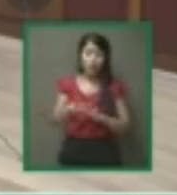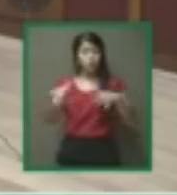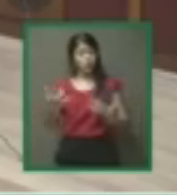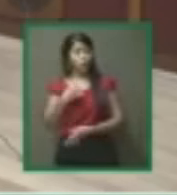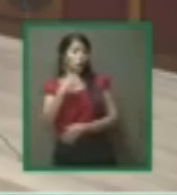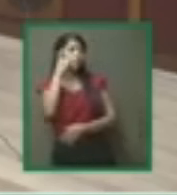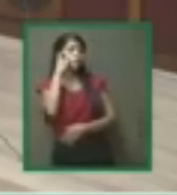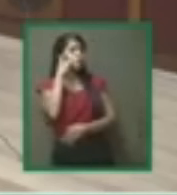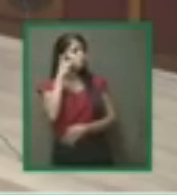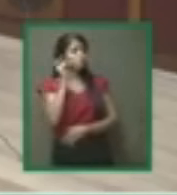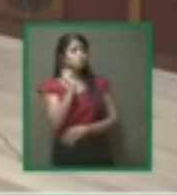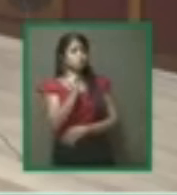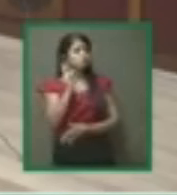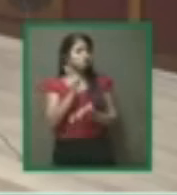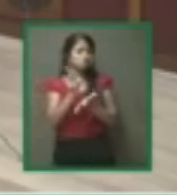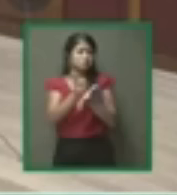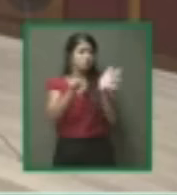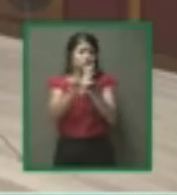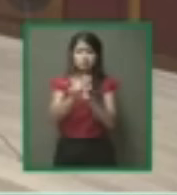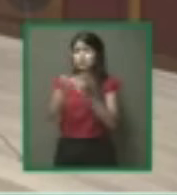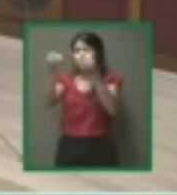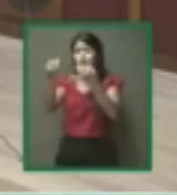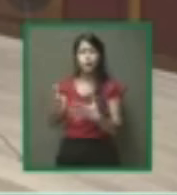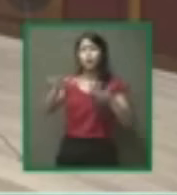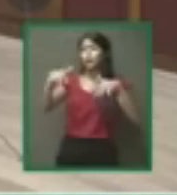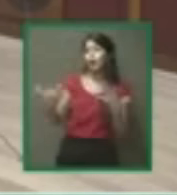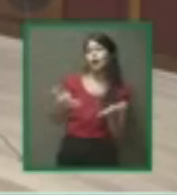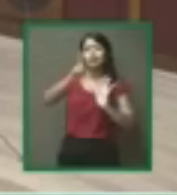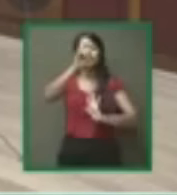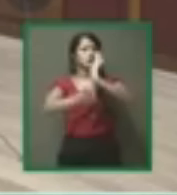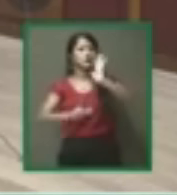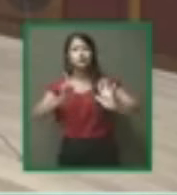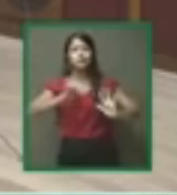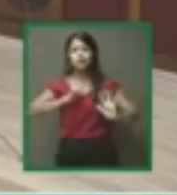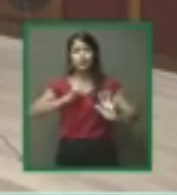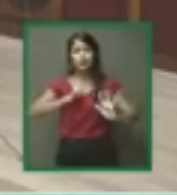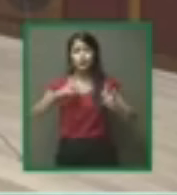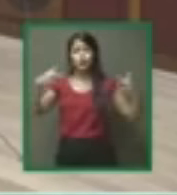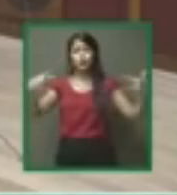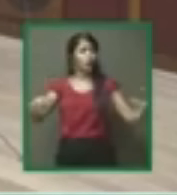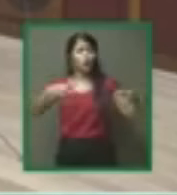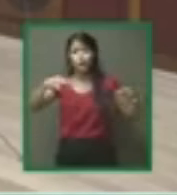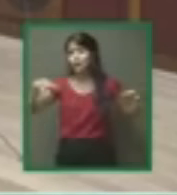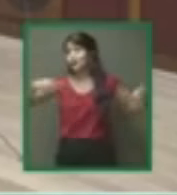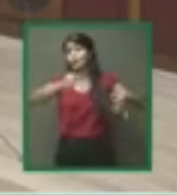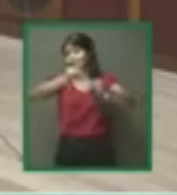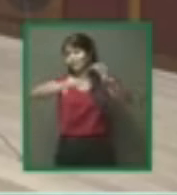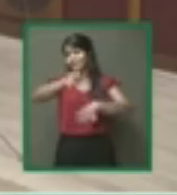acho. Sempre pergunto, sempre esclareço os direitos, como o fazem todos os juízes.